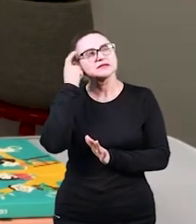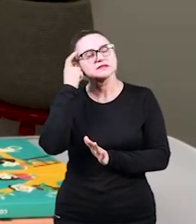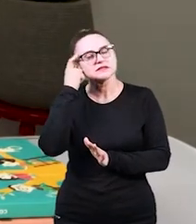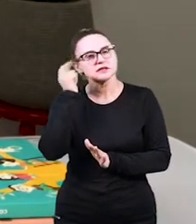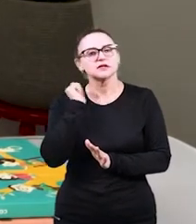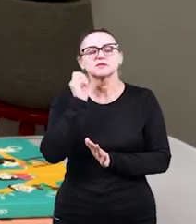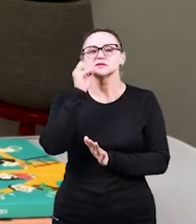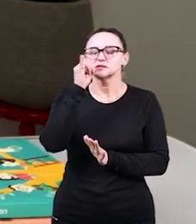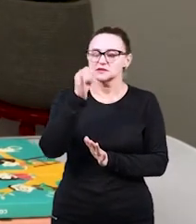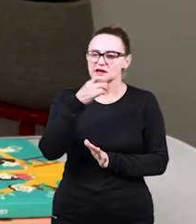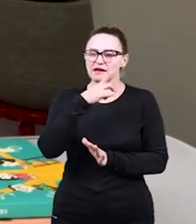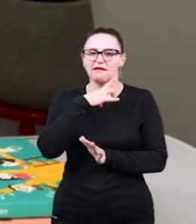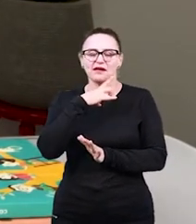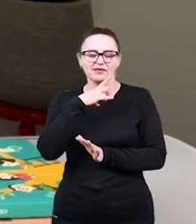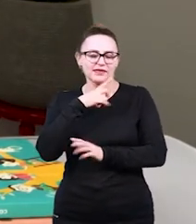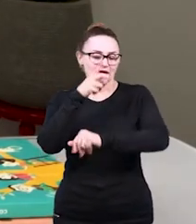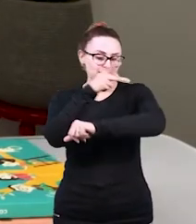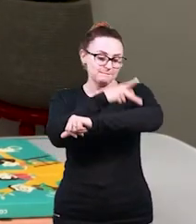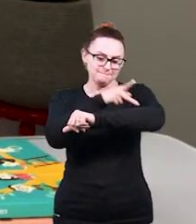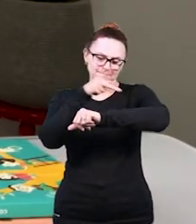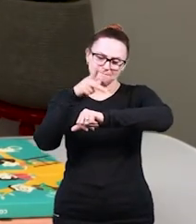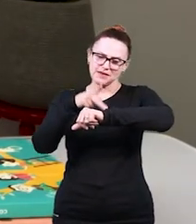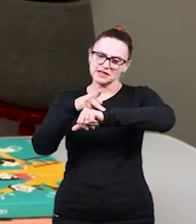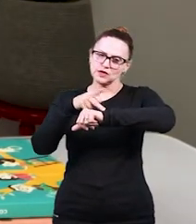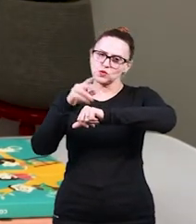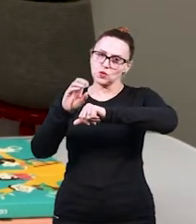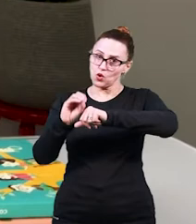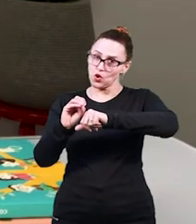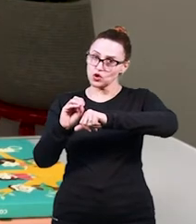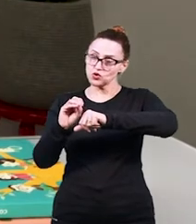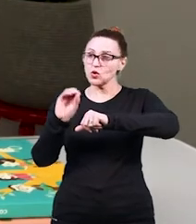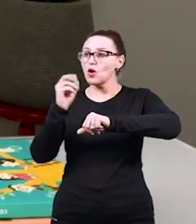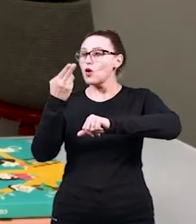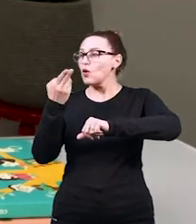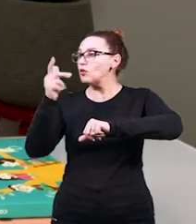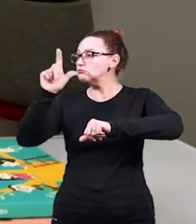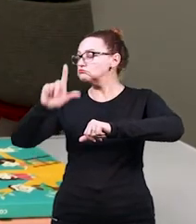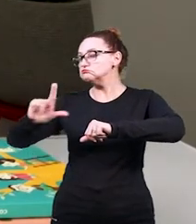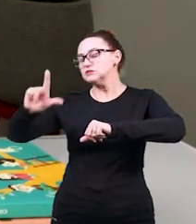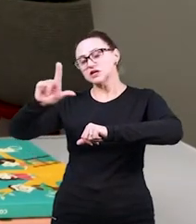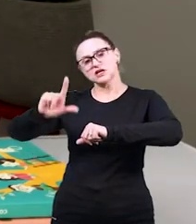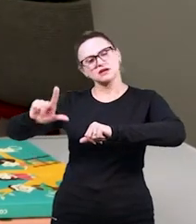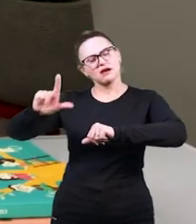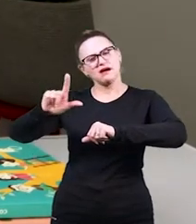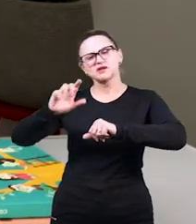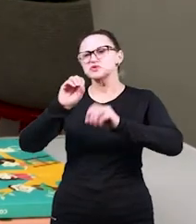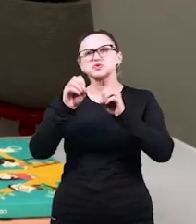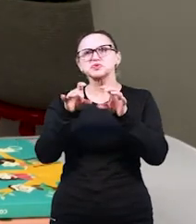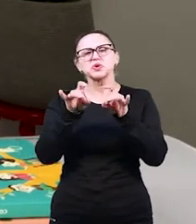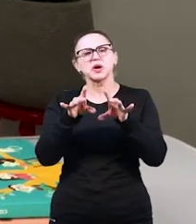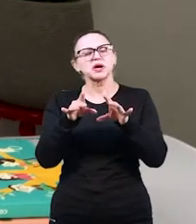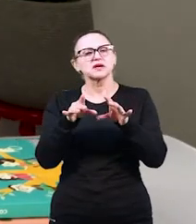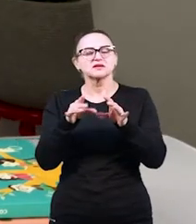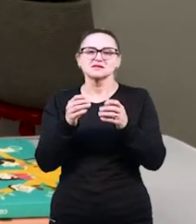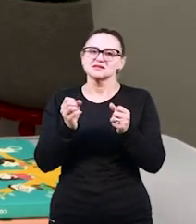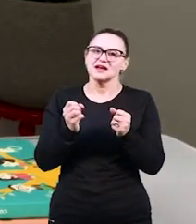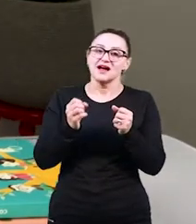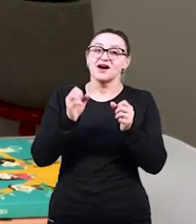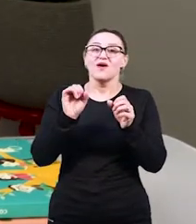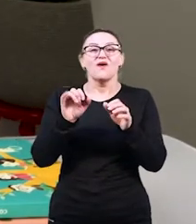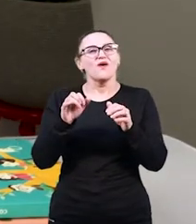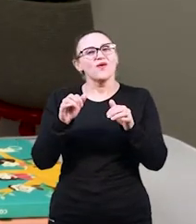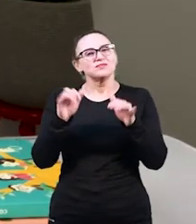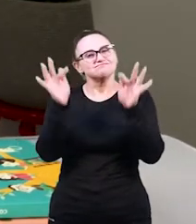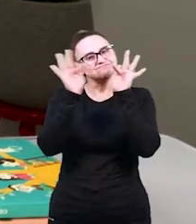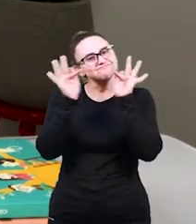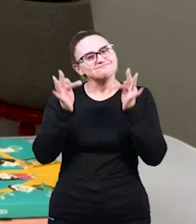polêmica, né, se ela pertence ao campo pedagógico ou literário, se ela tem a função de ensinar algo ou apenas divertir, essa discussão ela